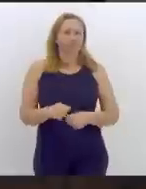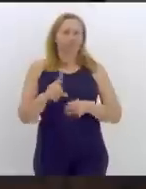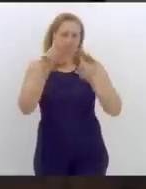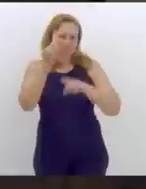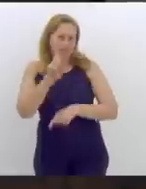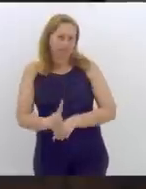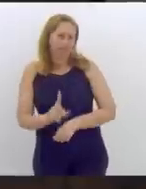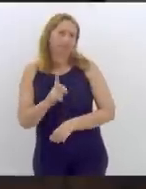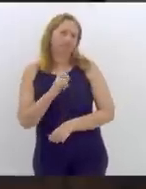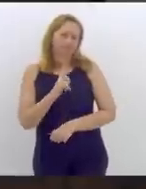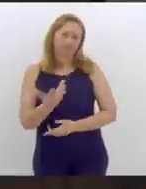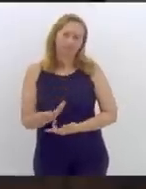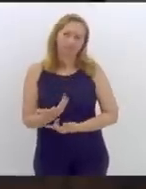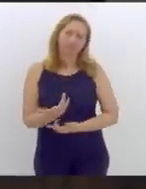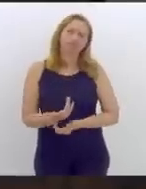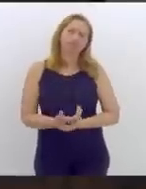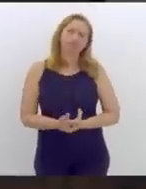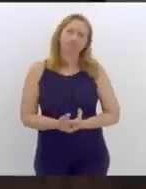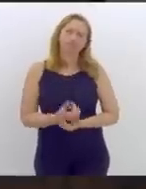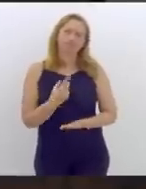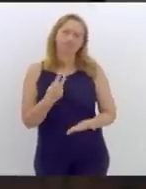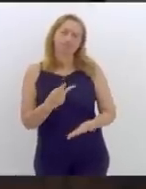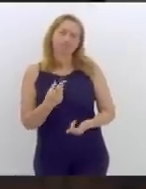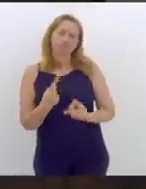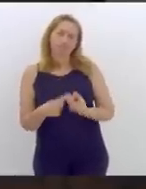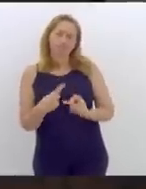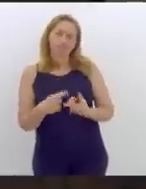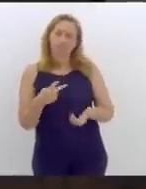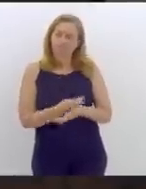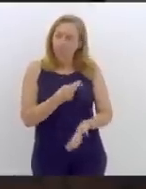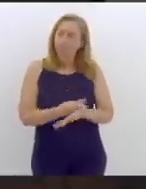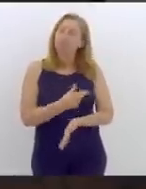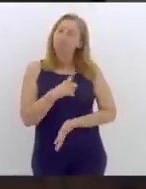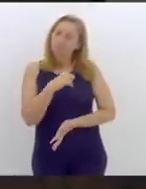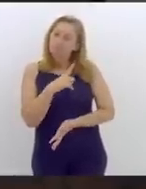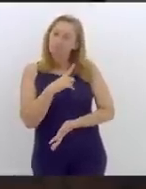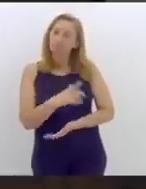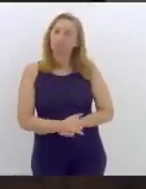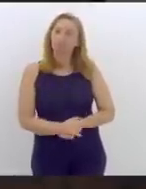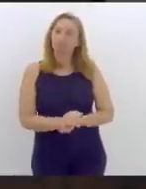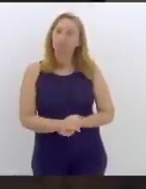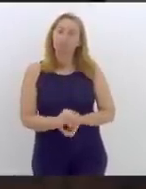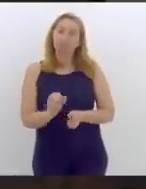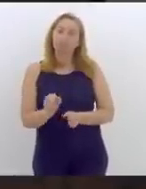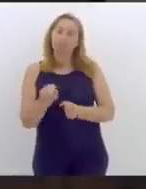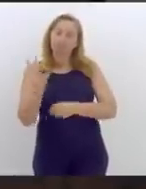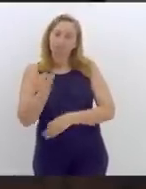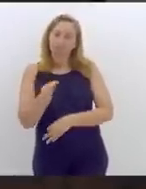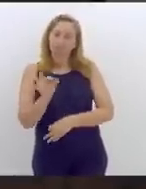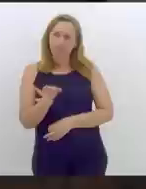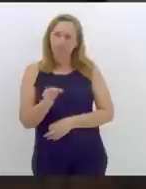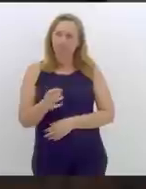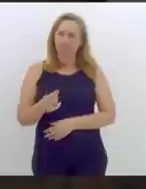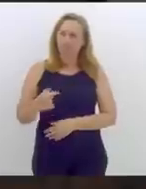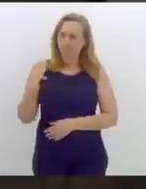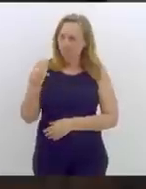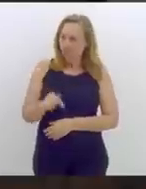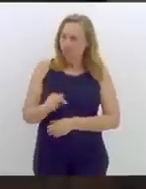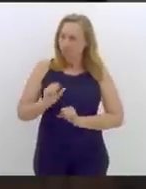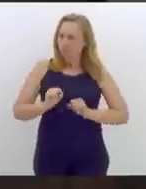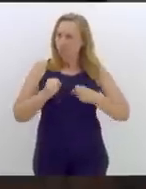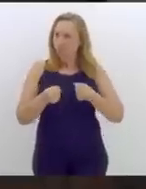direito porque covardias existem deixar bem claro não estamos aqui para defender